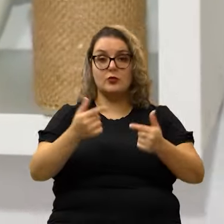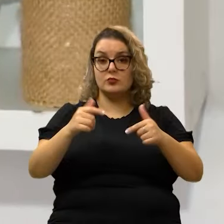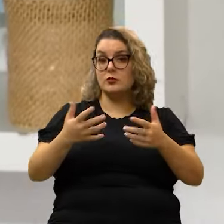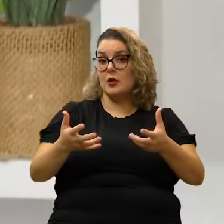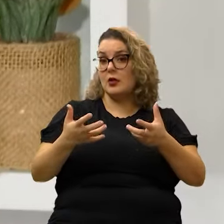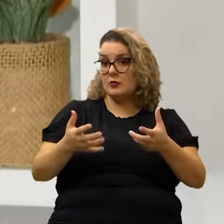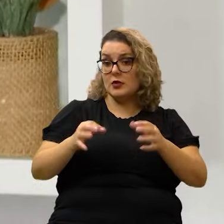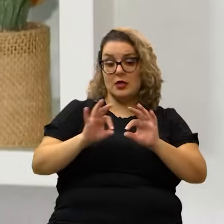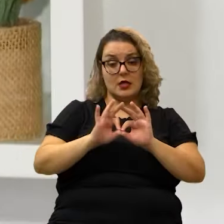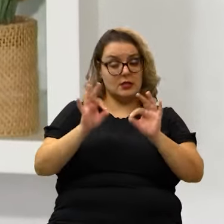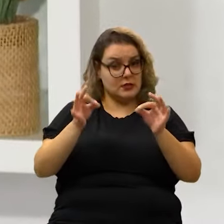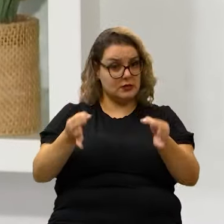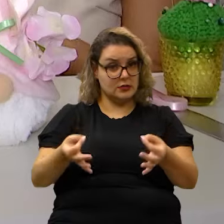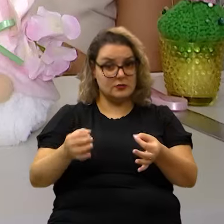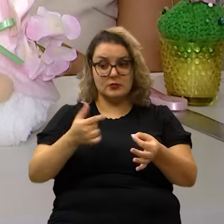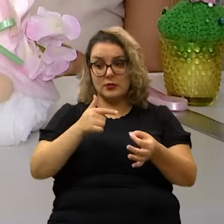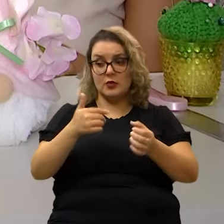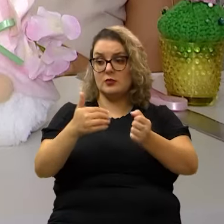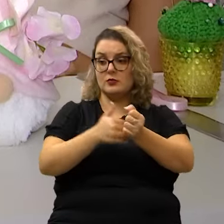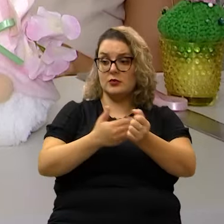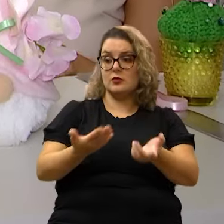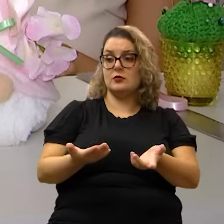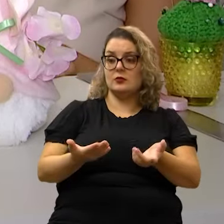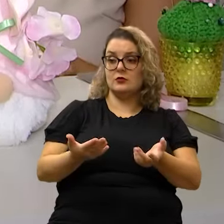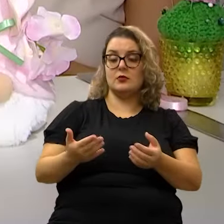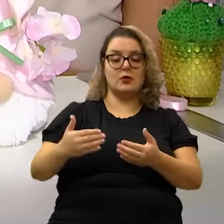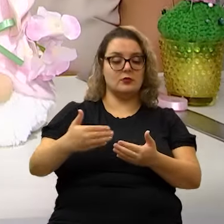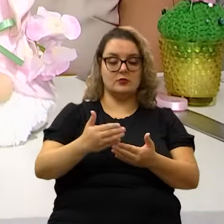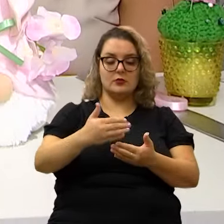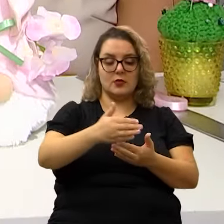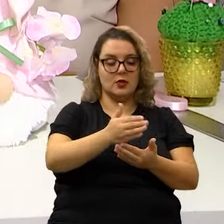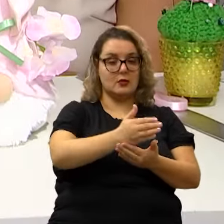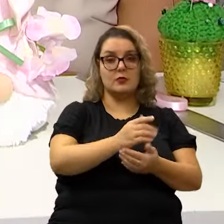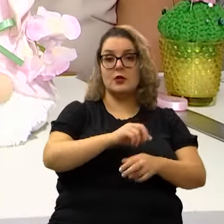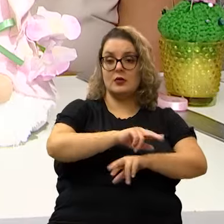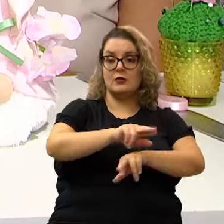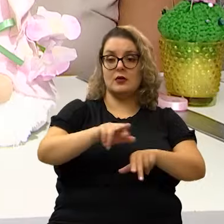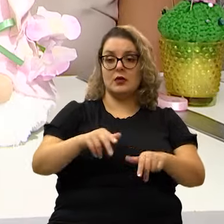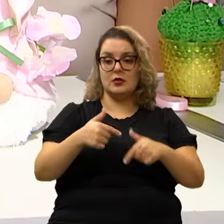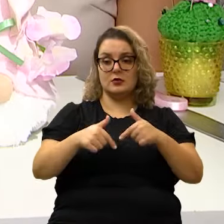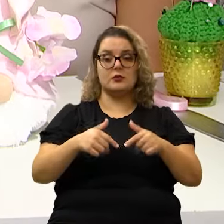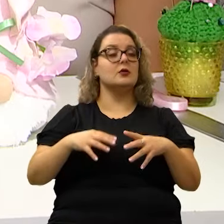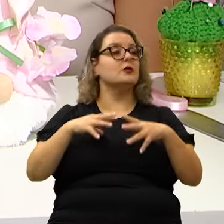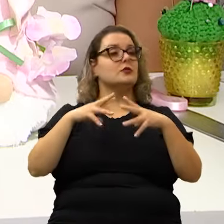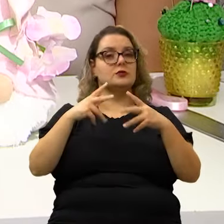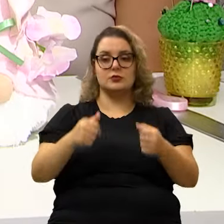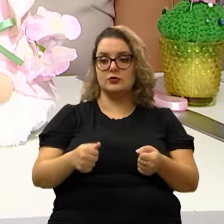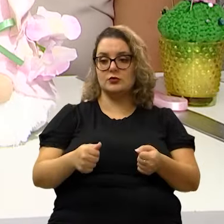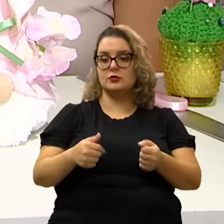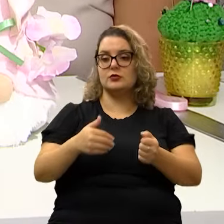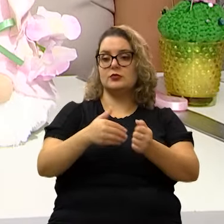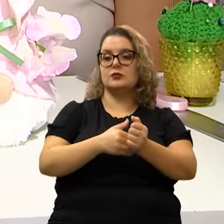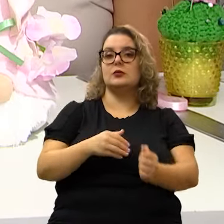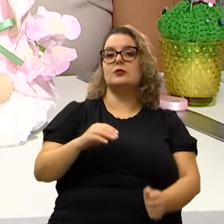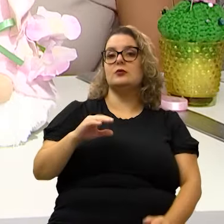é um ponto simples, né, que não tem segredo, que vai te direcionando para vários tipos de trabalho. E que dá todo o segredo do